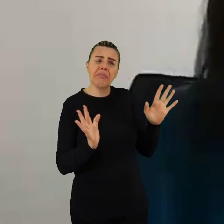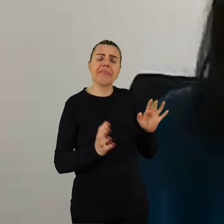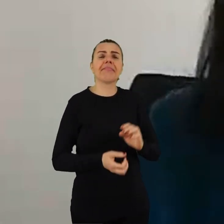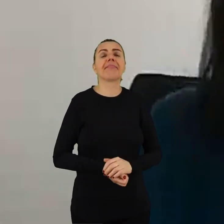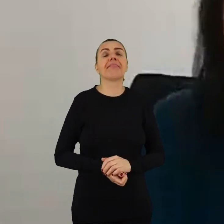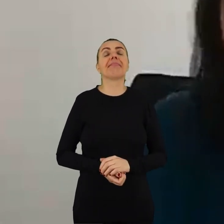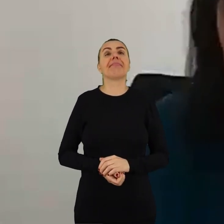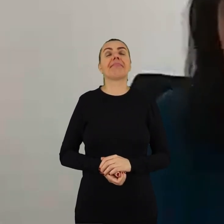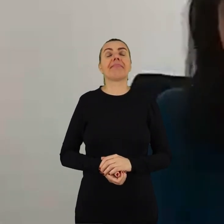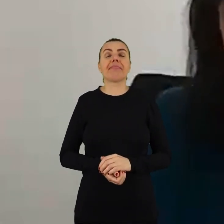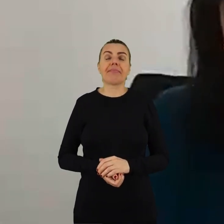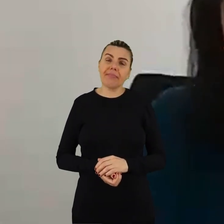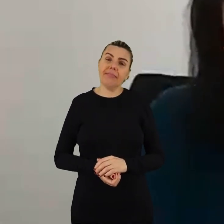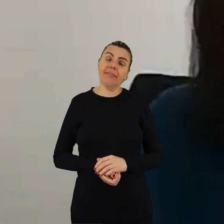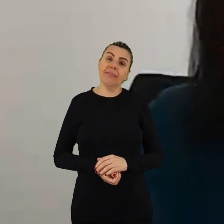E aí